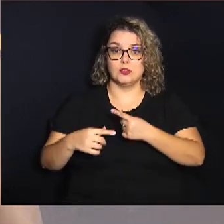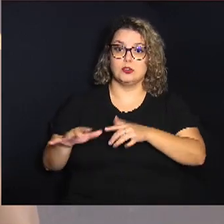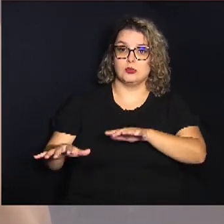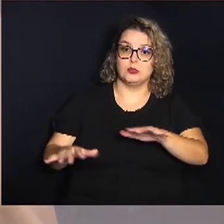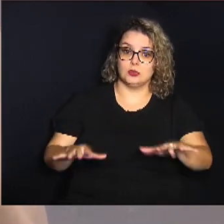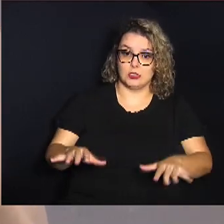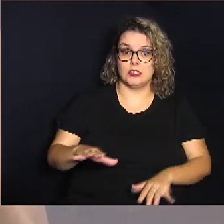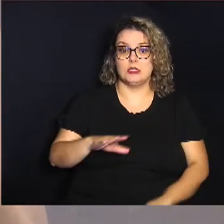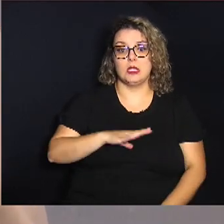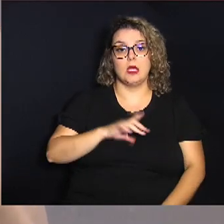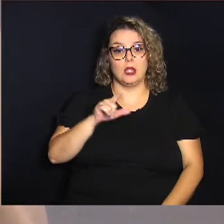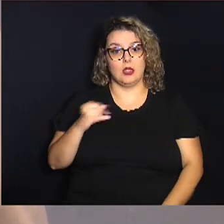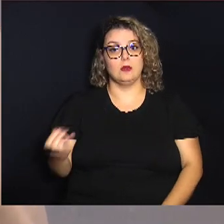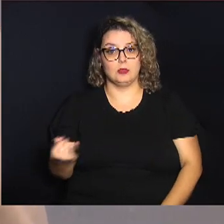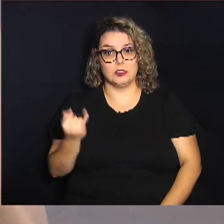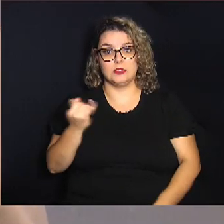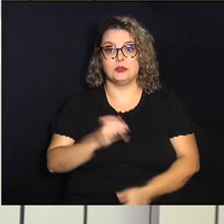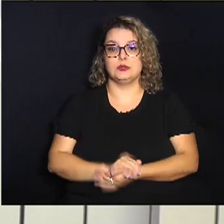cidade é muito importante.